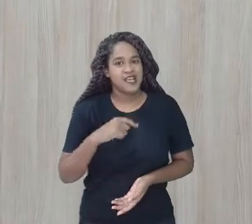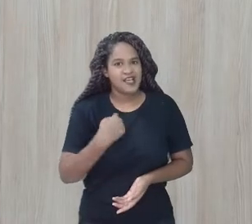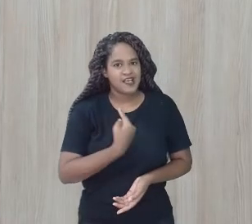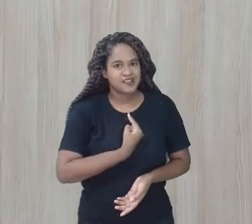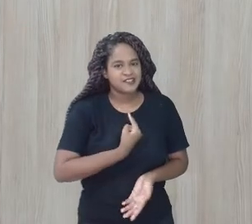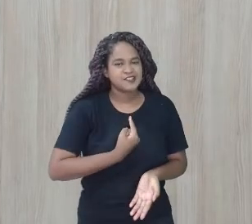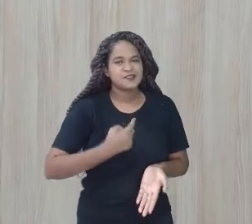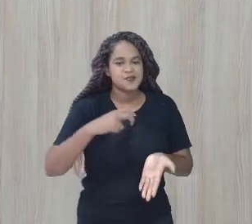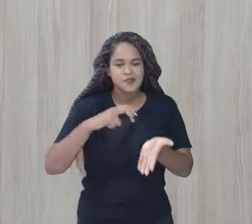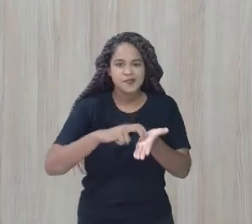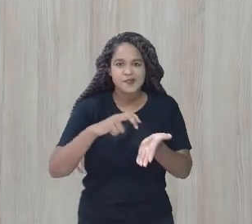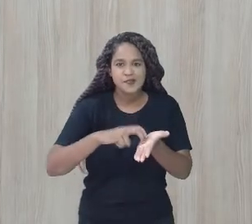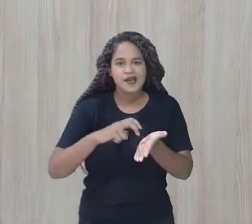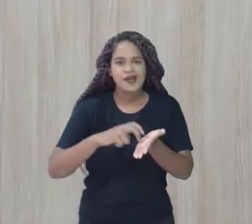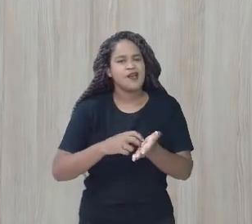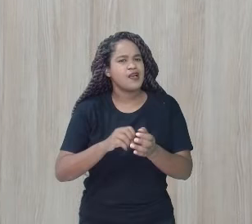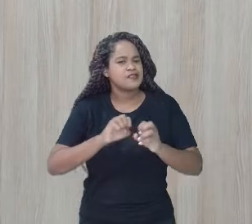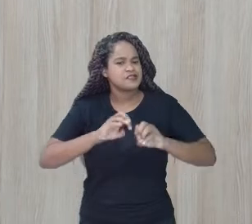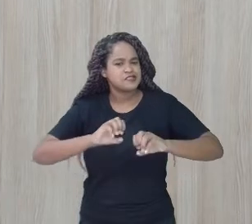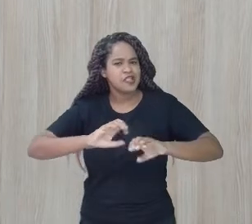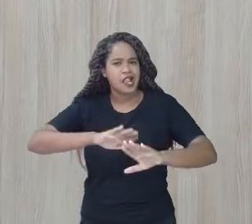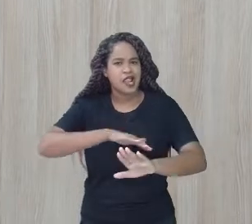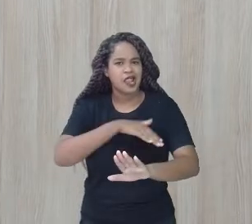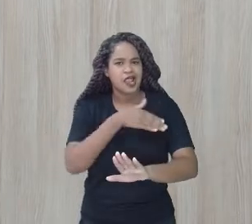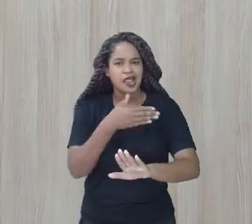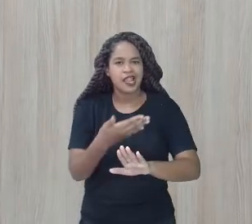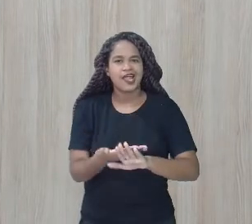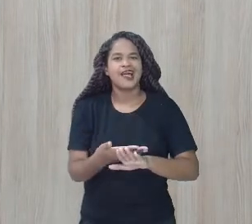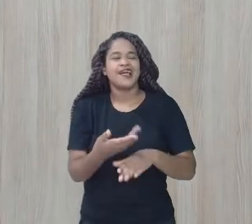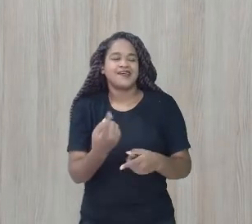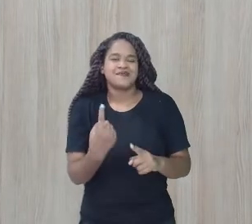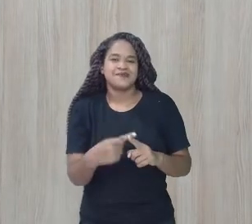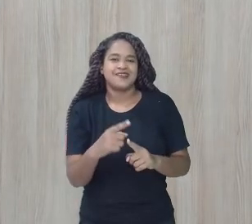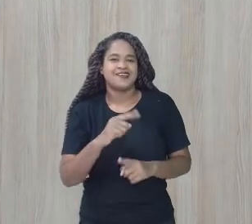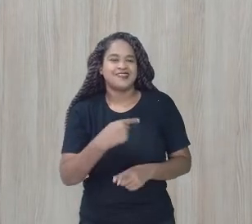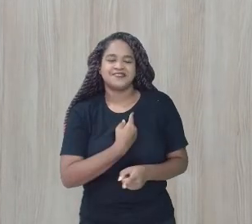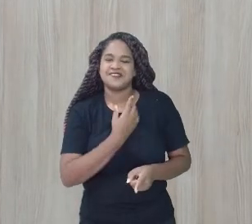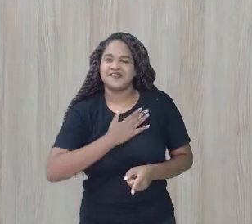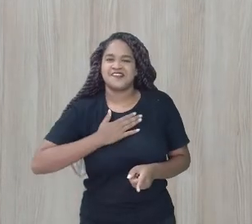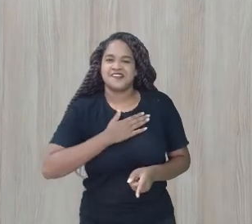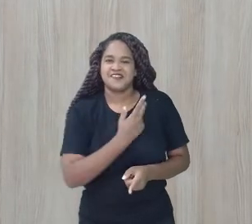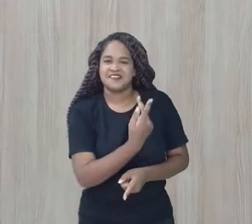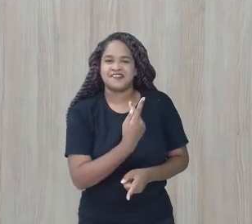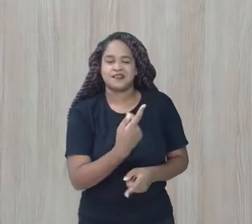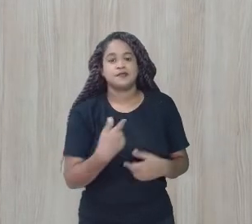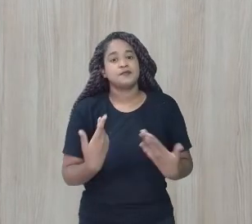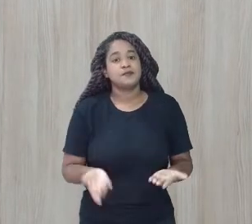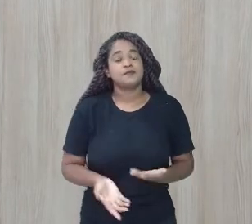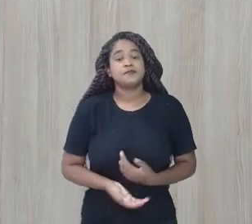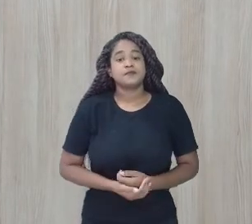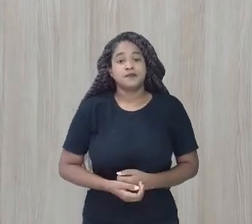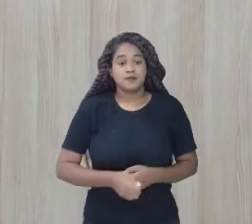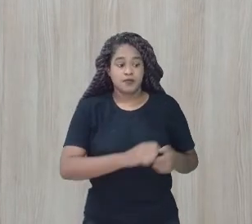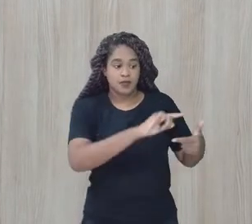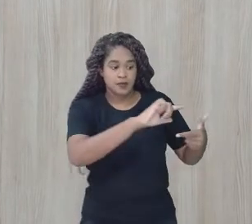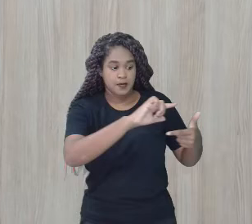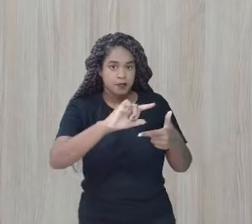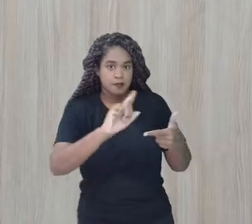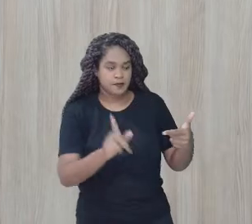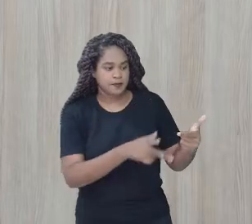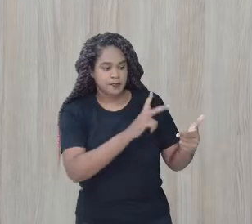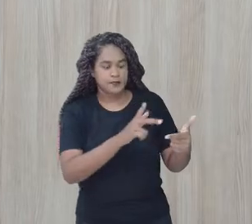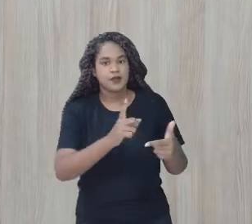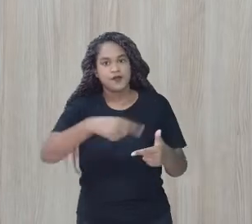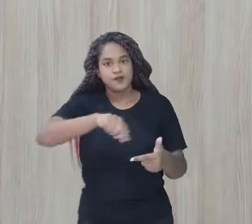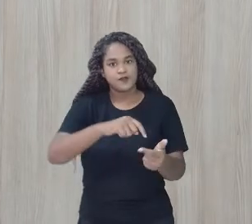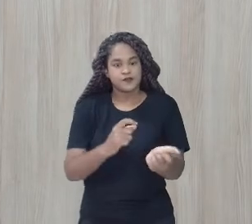Vanessa, viu? Porque a gente se gosta muito. Para você ficar aqui e participar junto com a gente no chat, Billy vai me ajudar colocando aí na sua telinha o QR